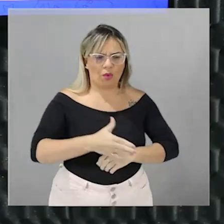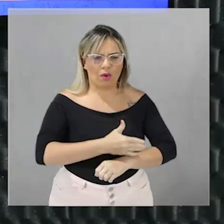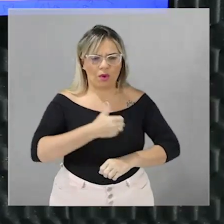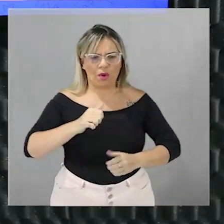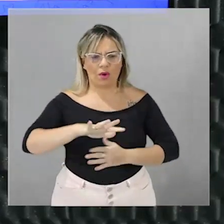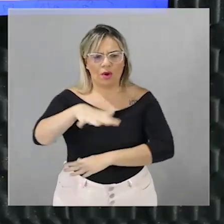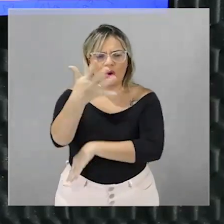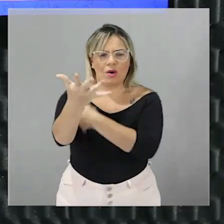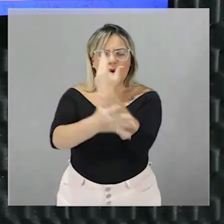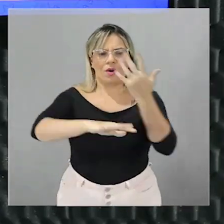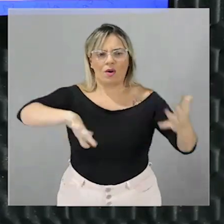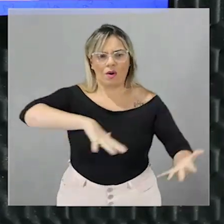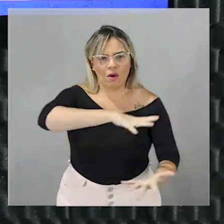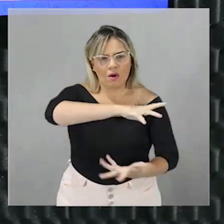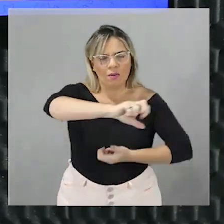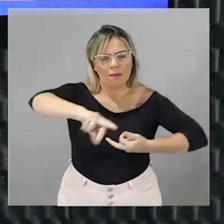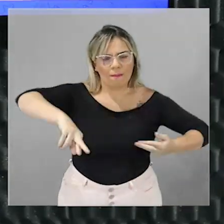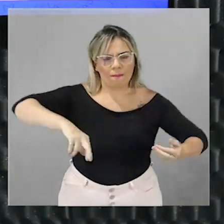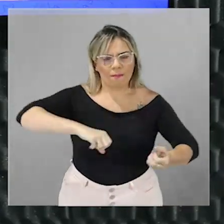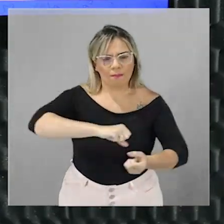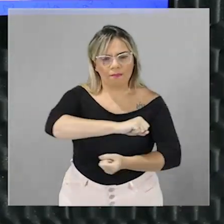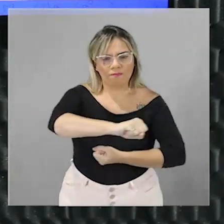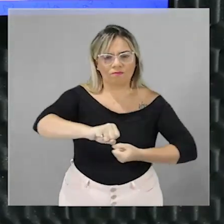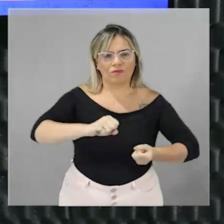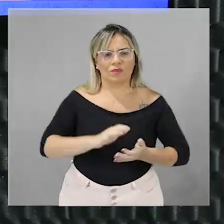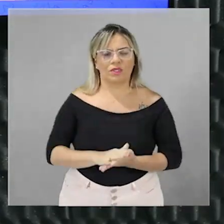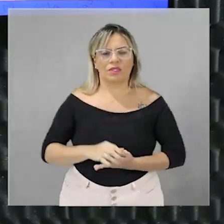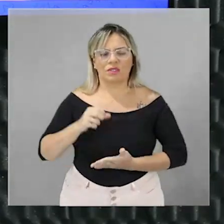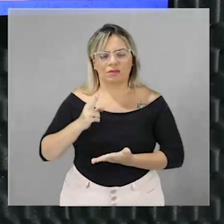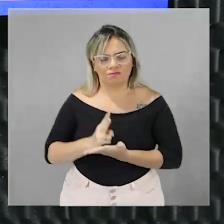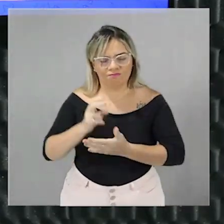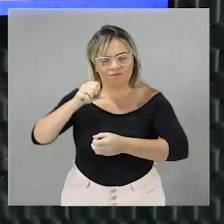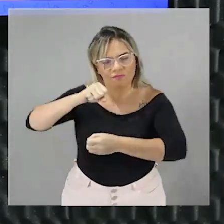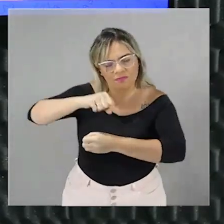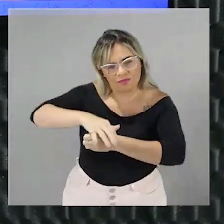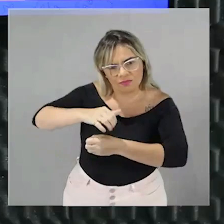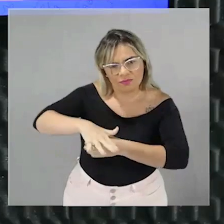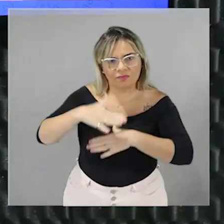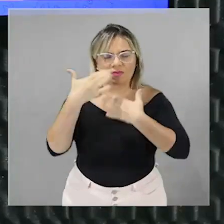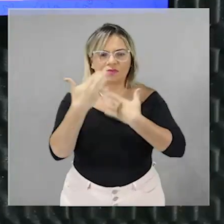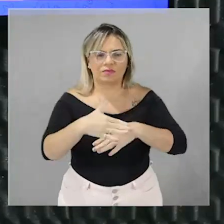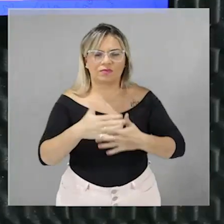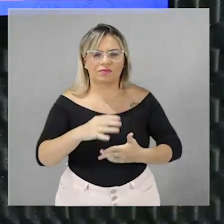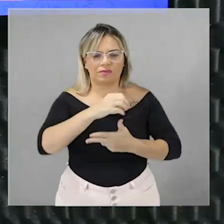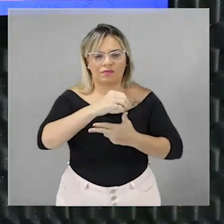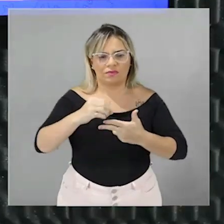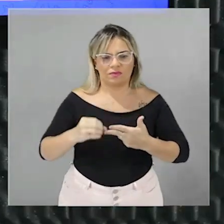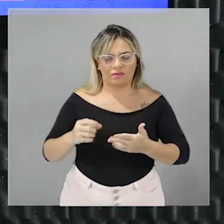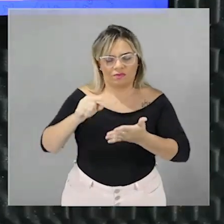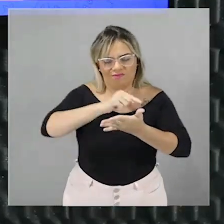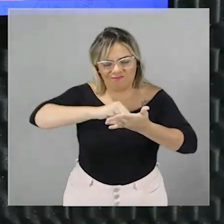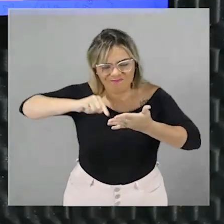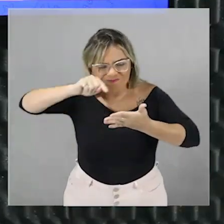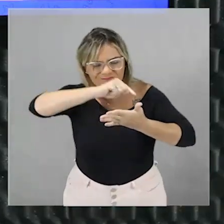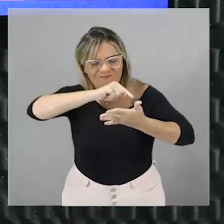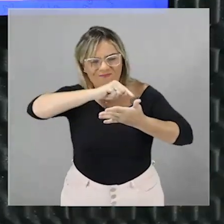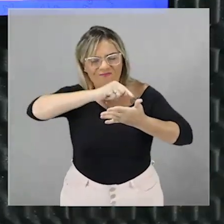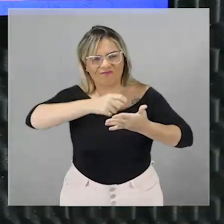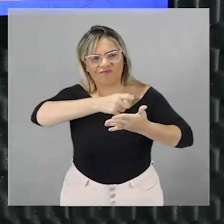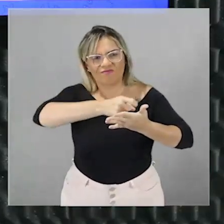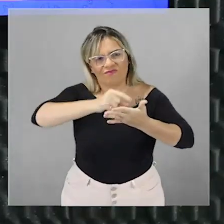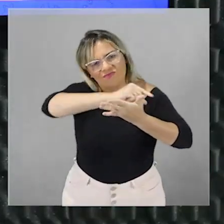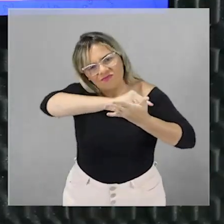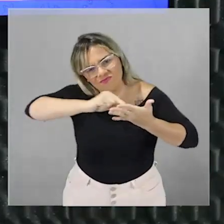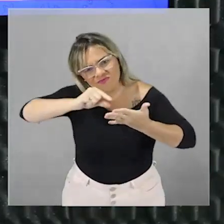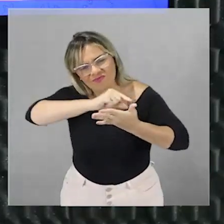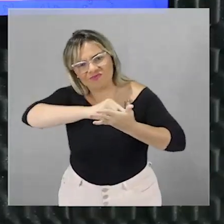ambientalmente sustentáveis. Parou bem aí, galera. Sempre estou te passando essa dica, tá? Na prova do Enem, circula, puxa os textos, grifa